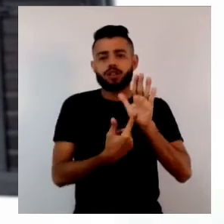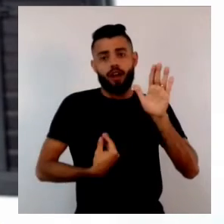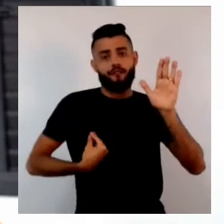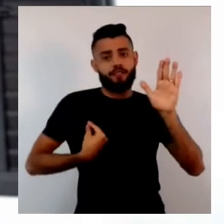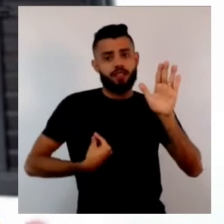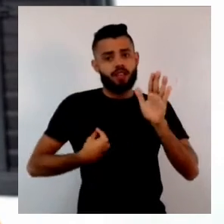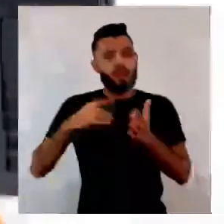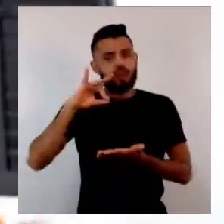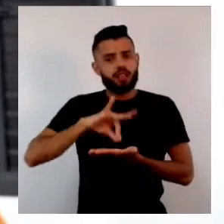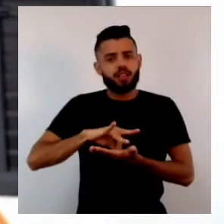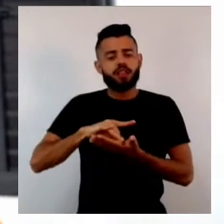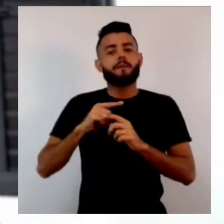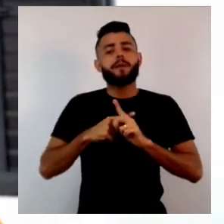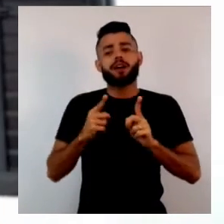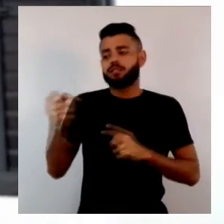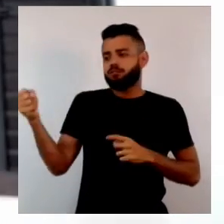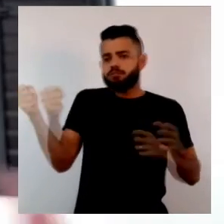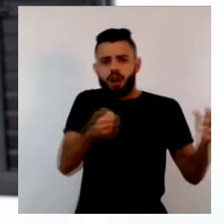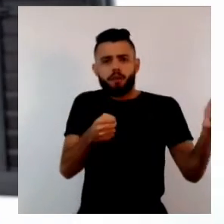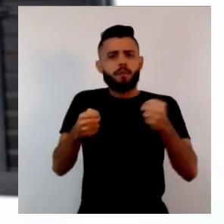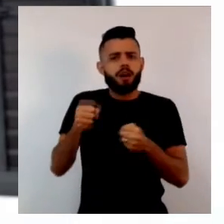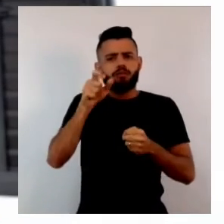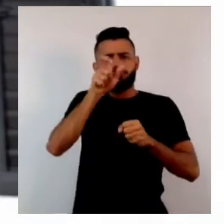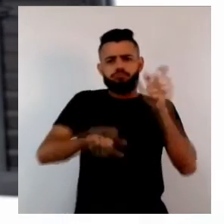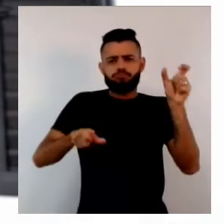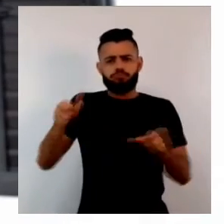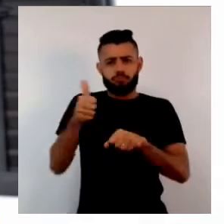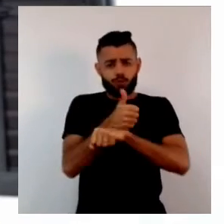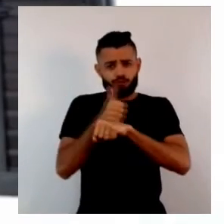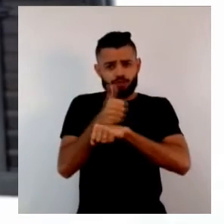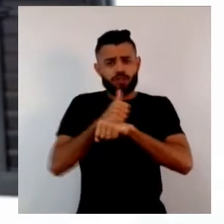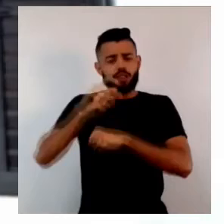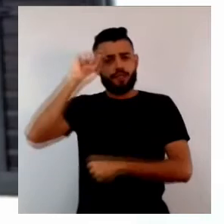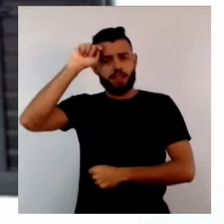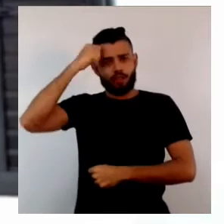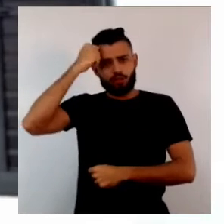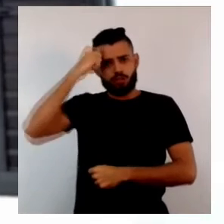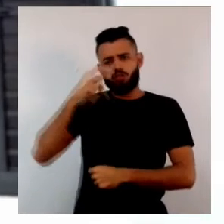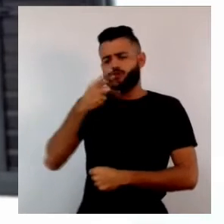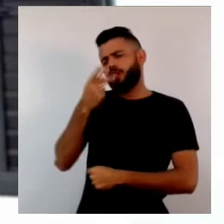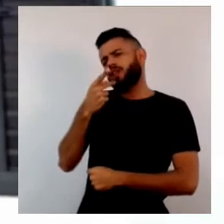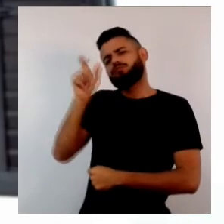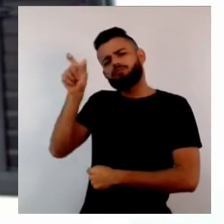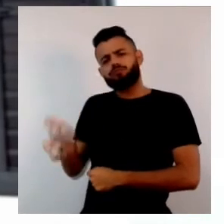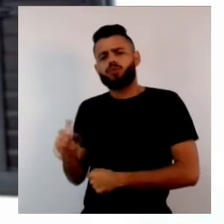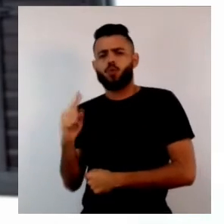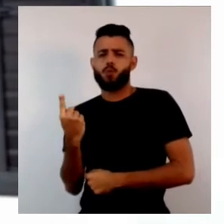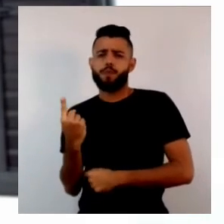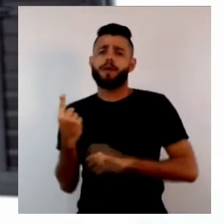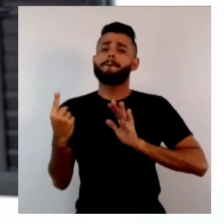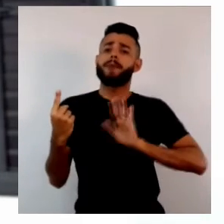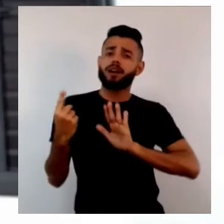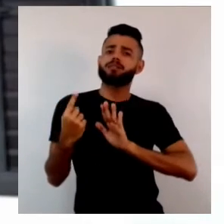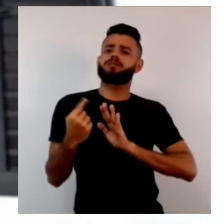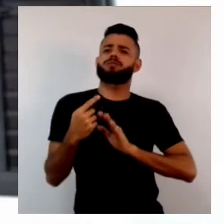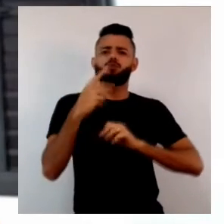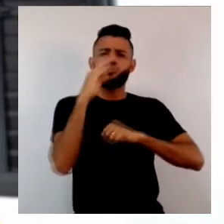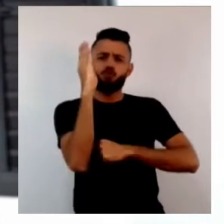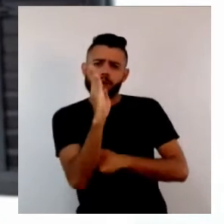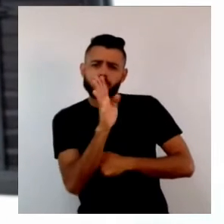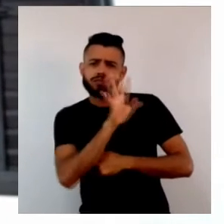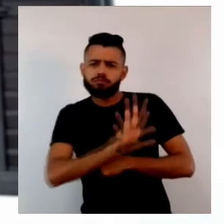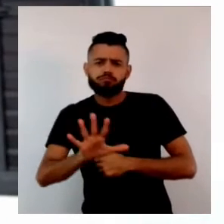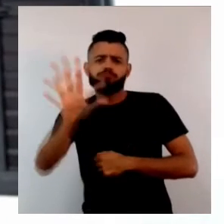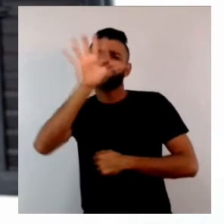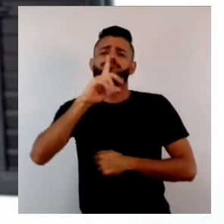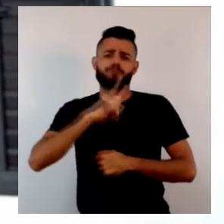esses jornalistas negros. Então, estou falando Alma Preta, mas existem outras experiências no Brasil que fazem um trabalho, eu acho que tão importante quanto o nosso. É